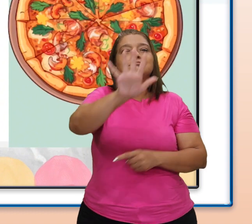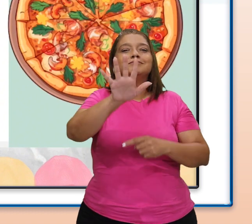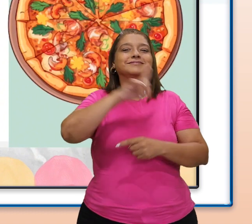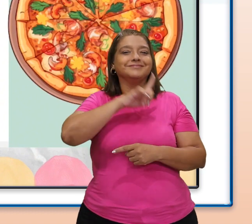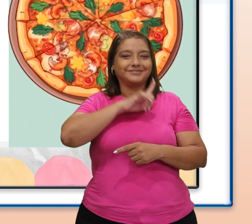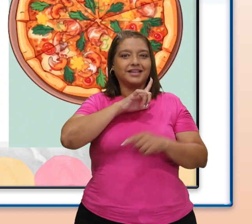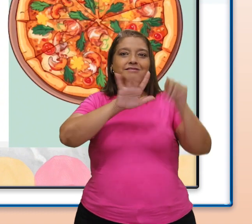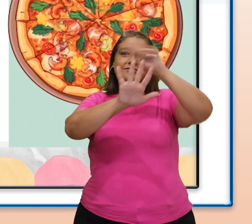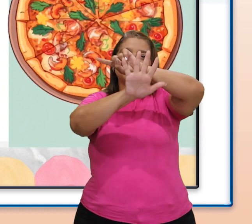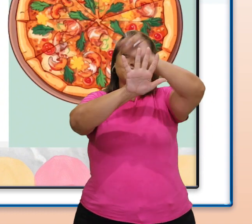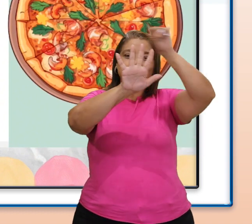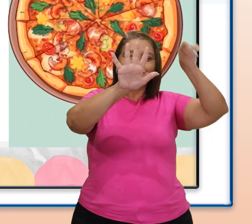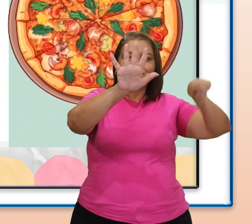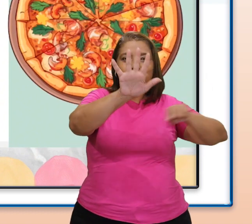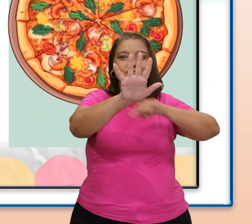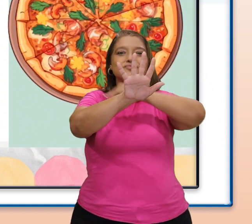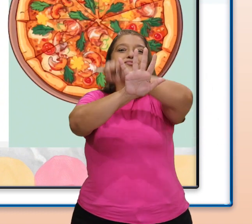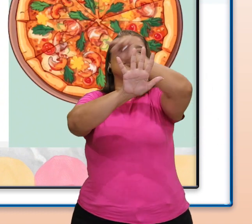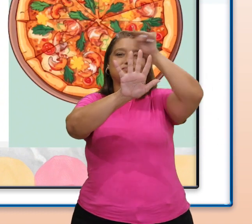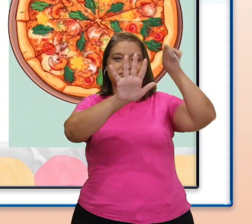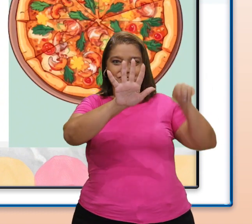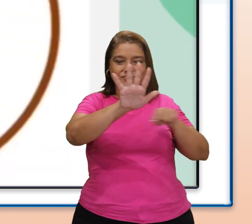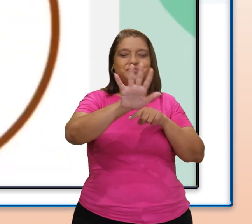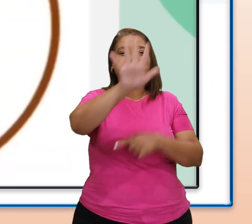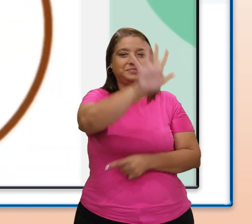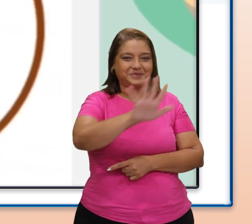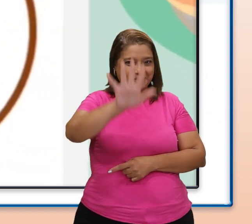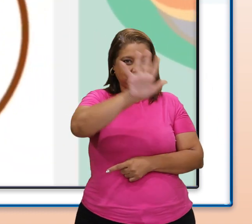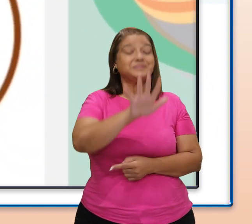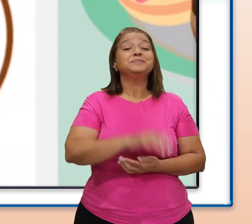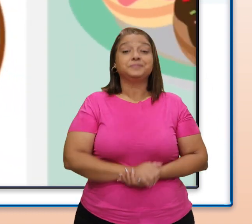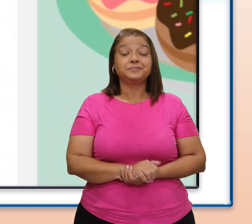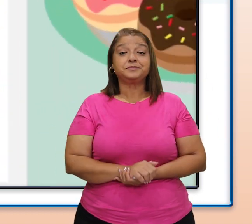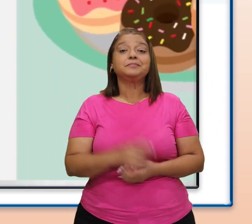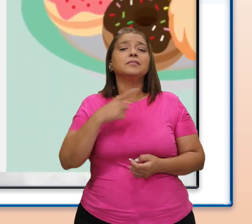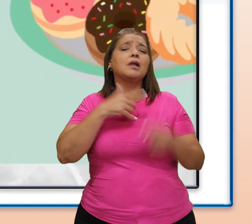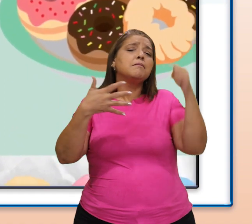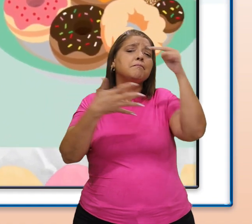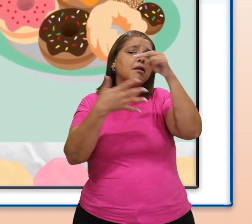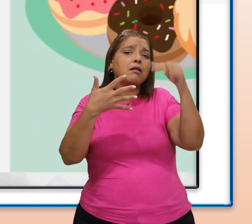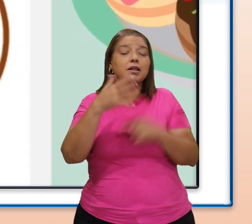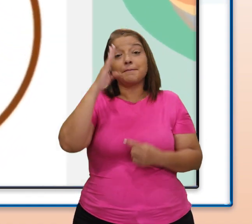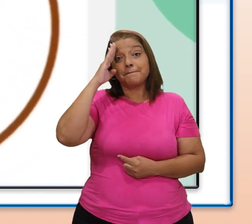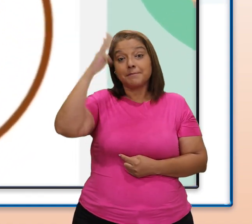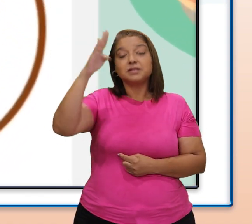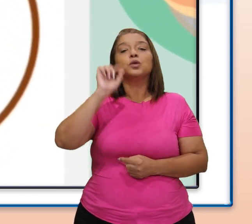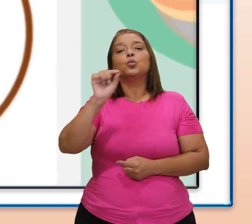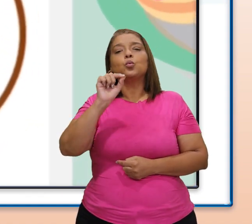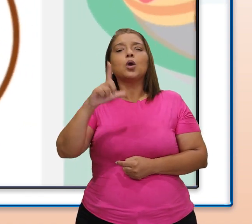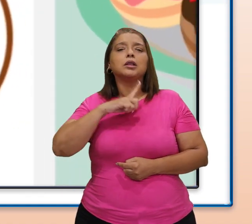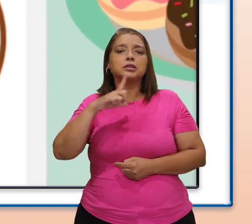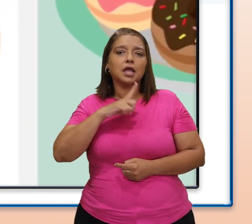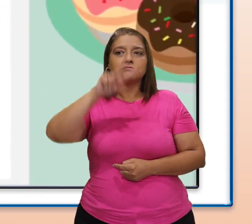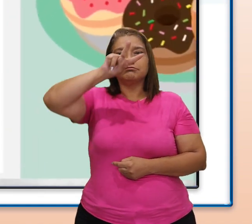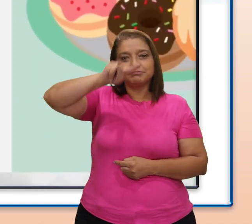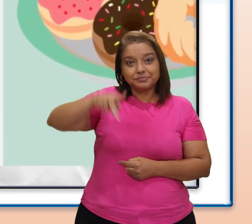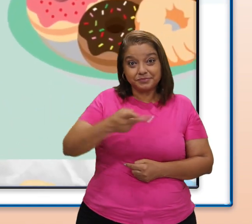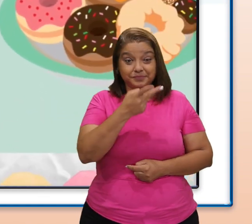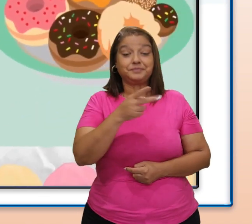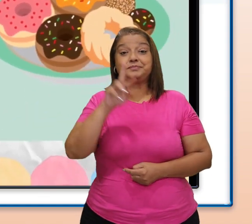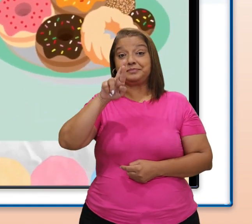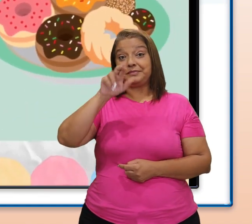a área interna, completamente preenchida. Os elementos principais da circunferência